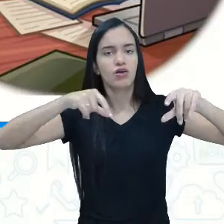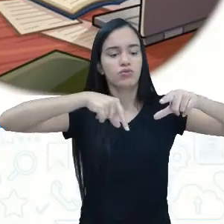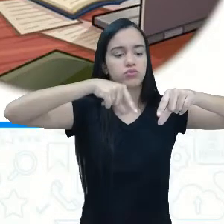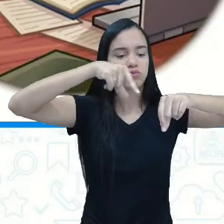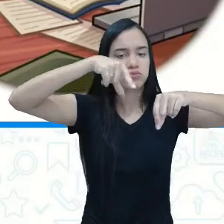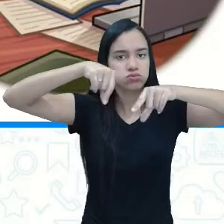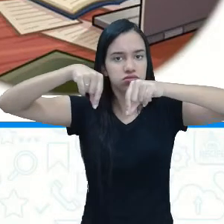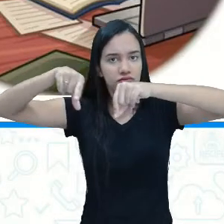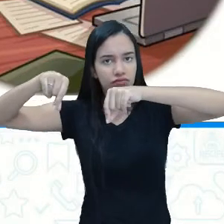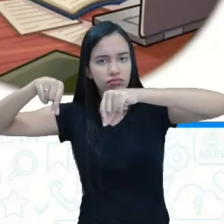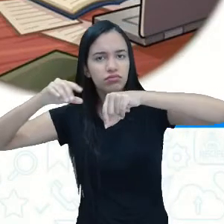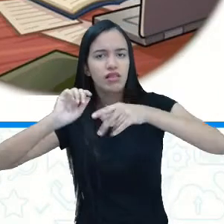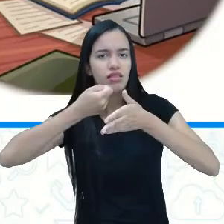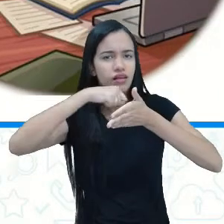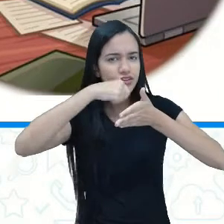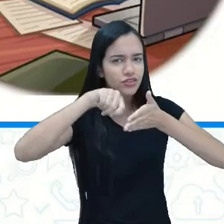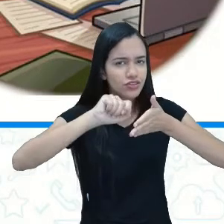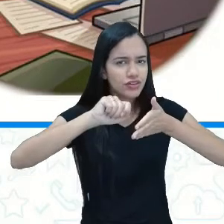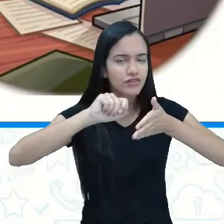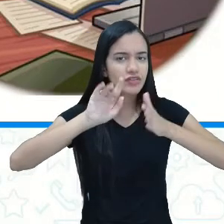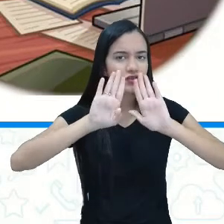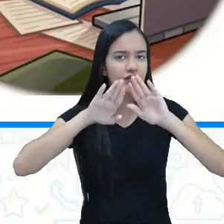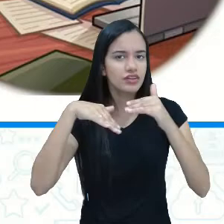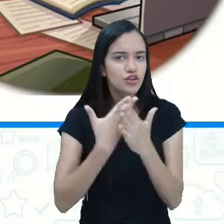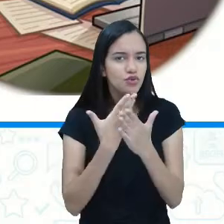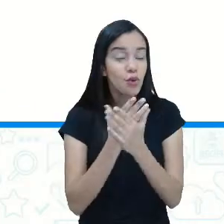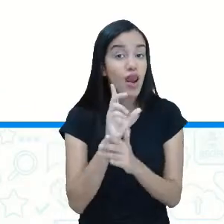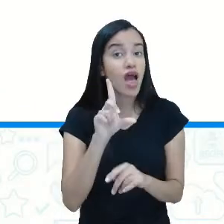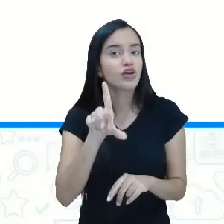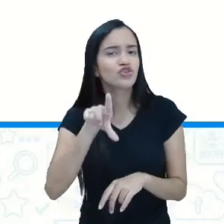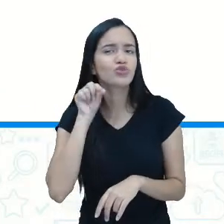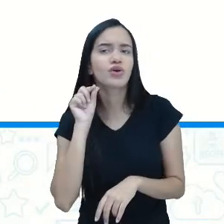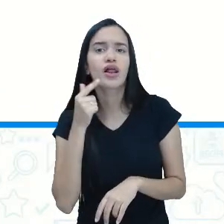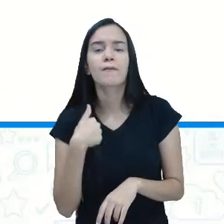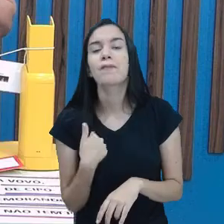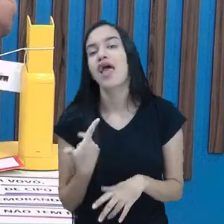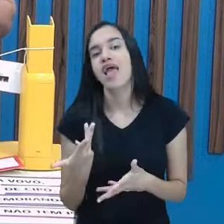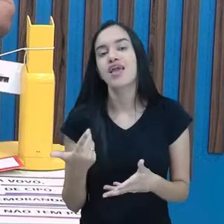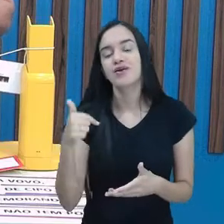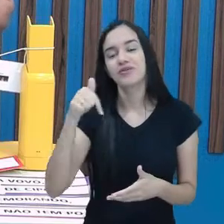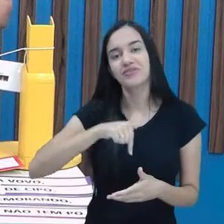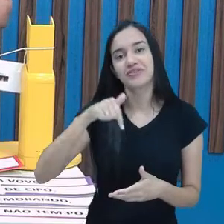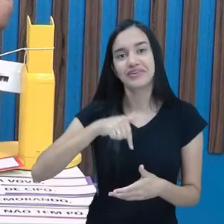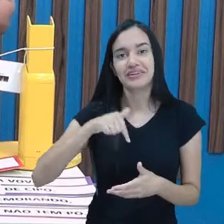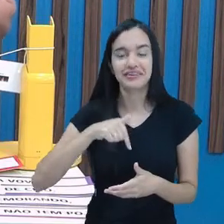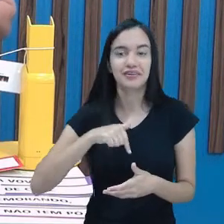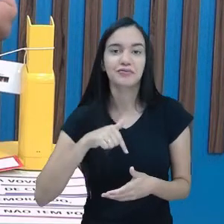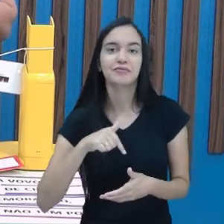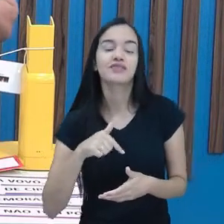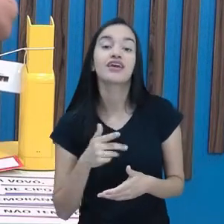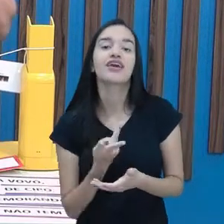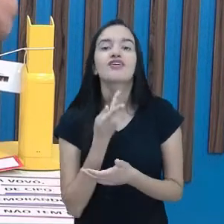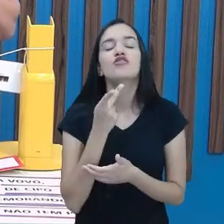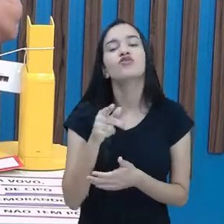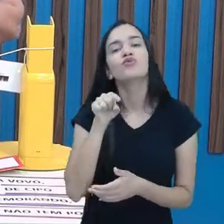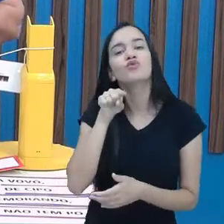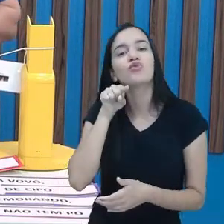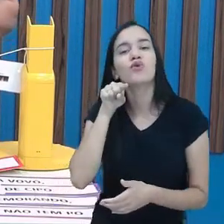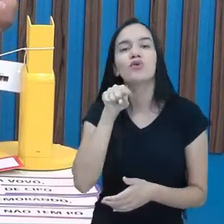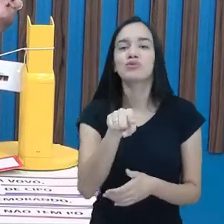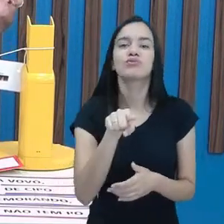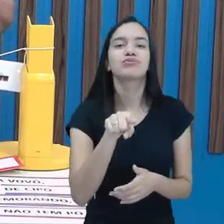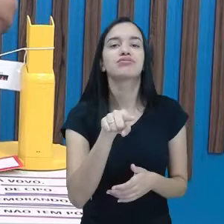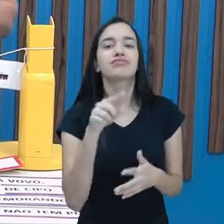Então, está escrevendo? Está fazendo isso na escola? Escolhe aí, está certo? Eu vou ficando por aqui e dizendo, você,